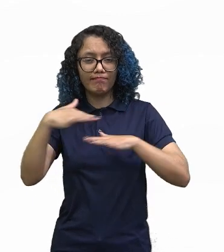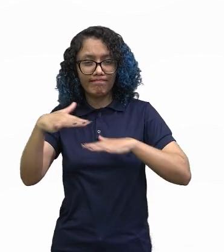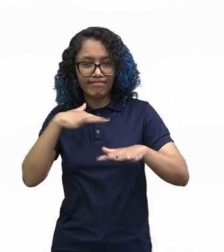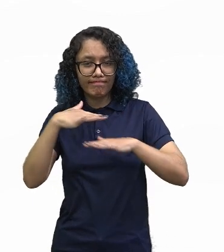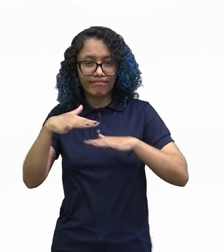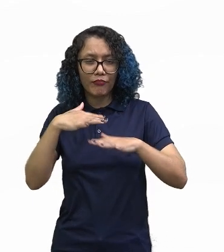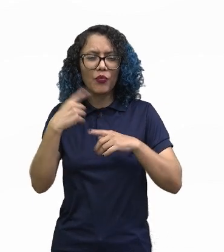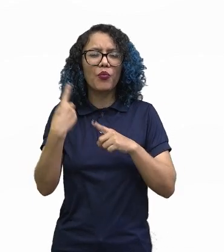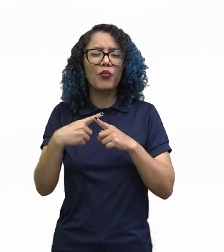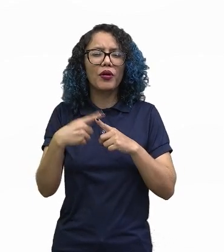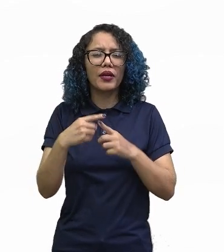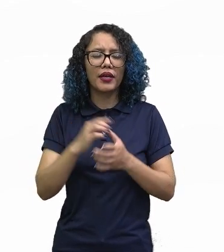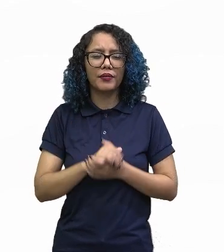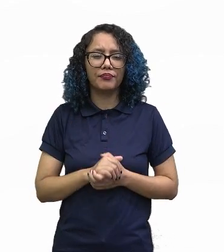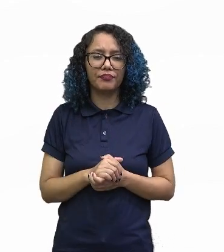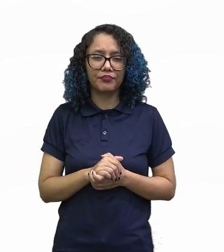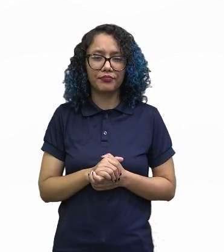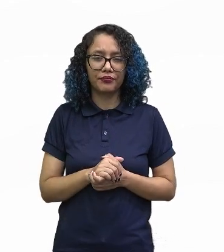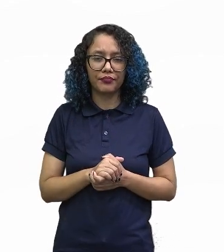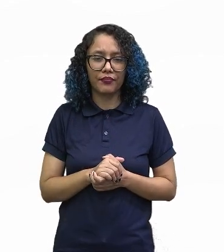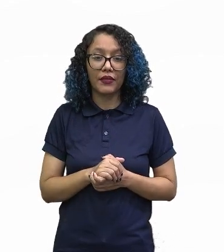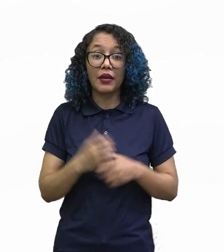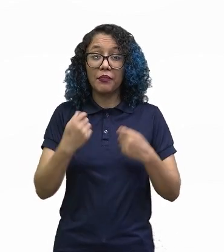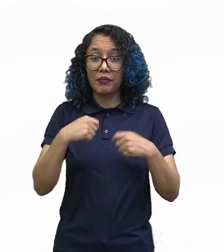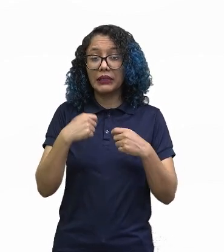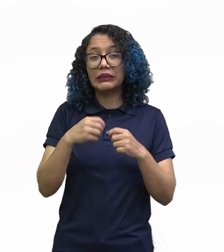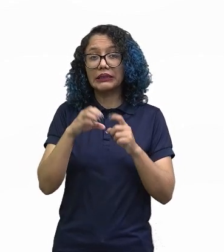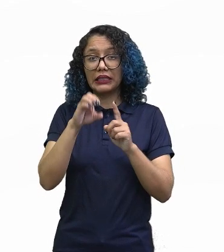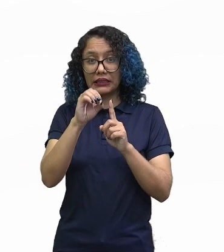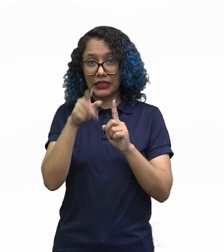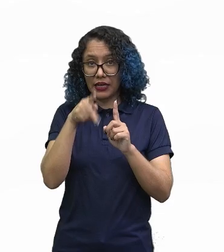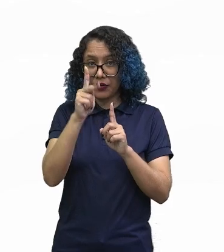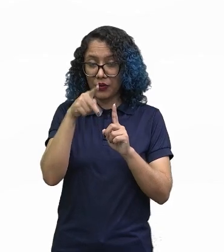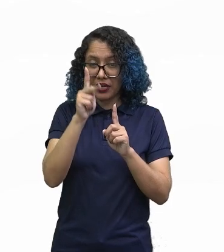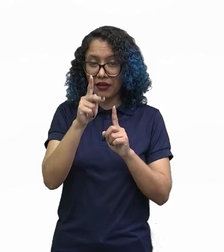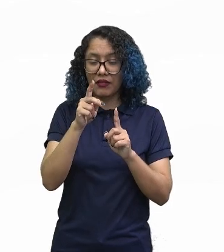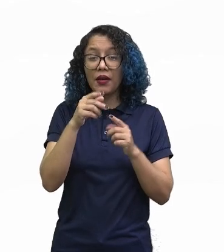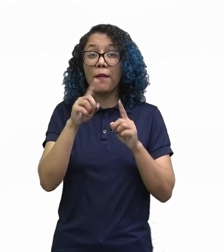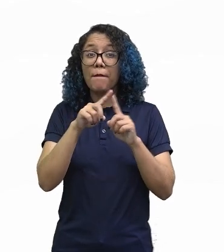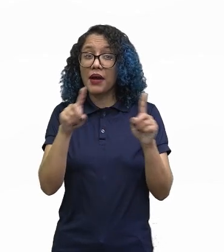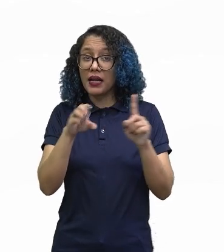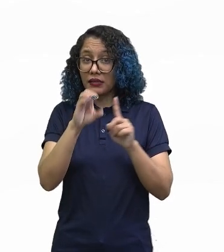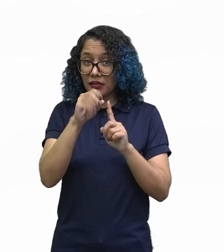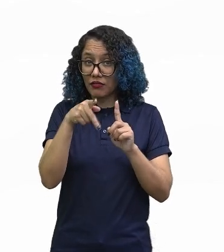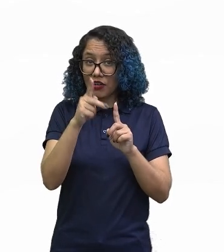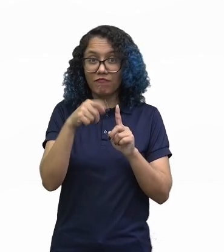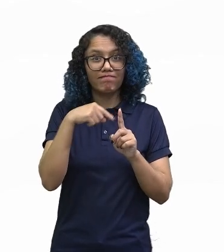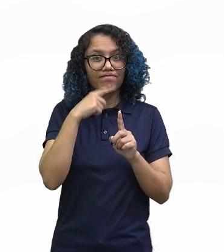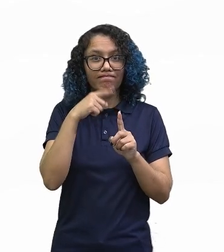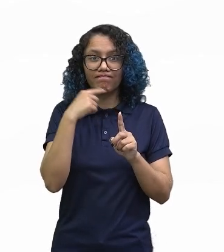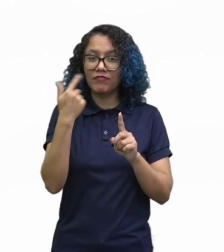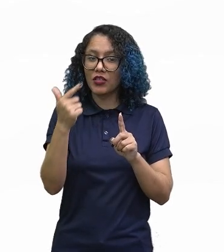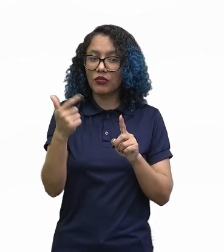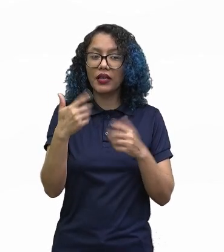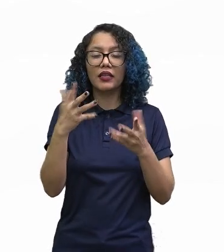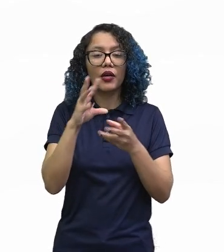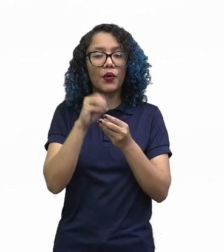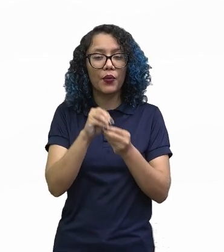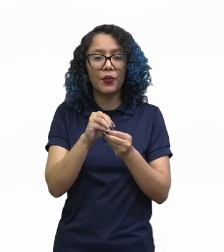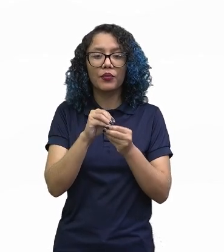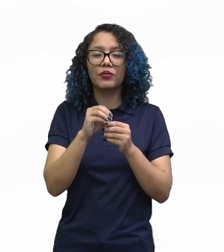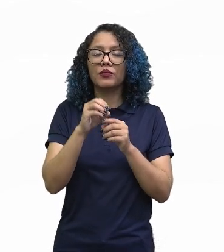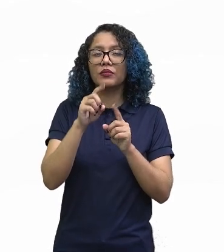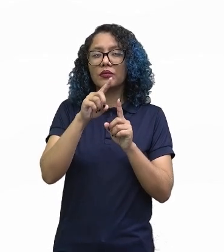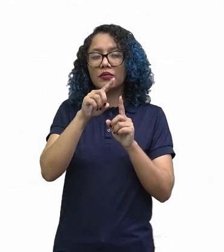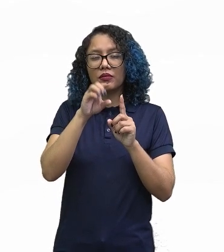absoluta da fonte de resfriamento deverá ser 0 Kelvin. Como 0 Kelvin não existe, né, pessoal? Daí conclui-se que o zero absoluto não